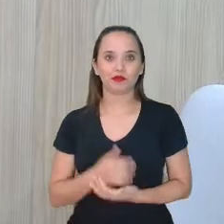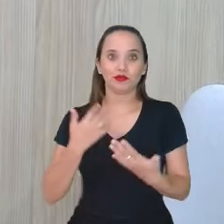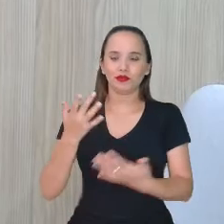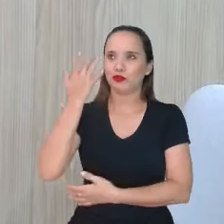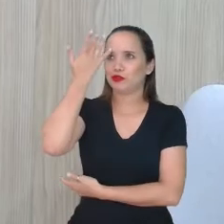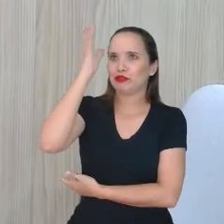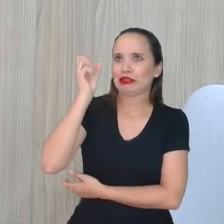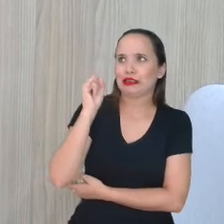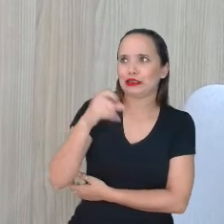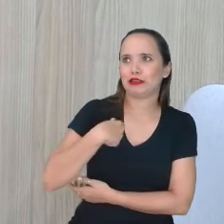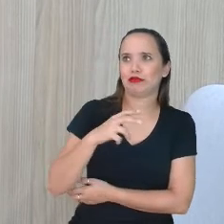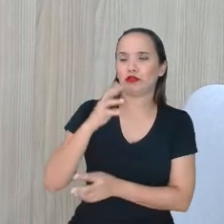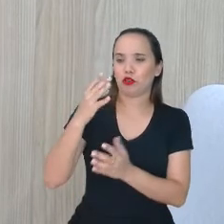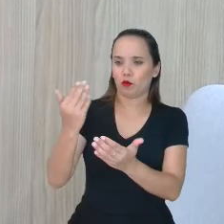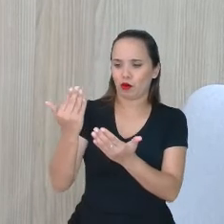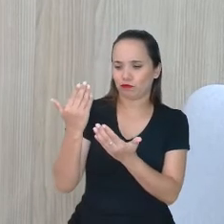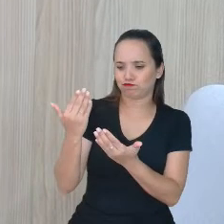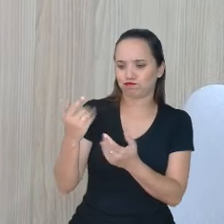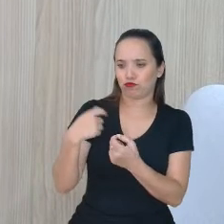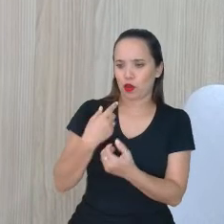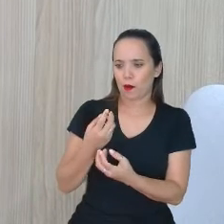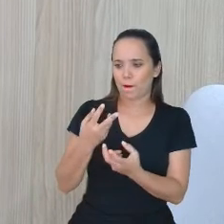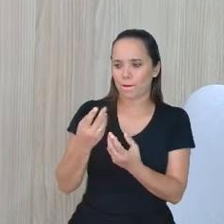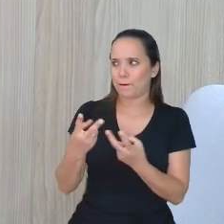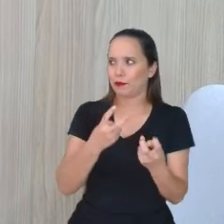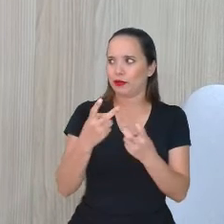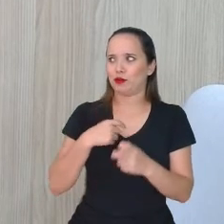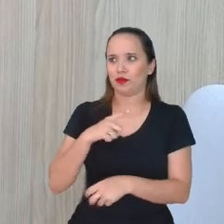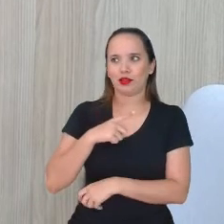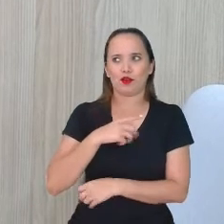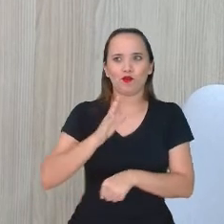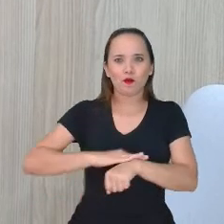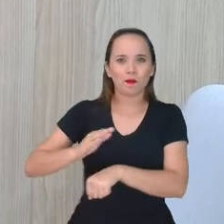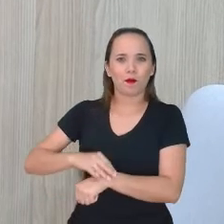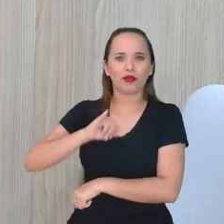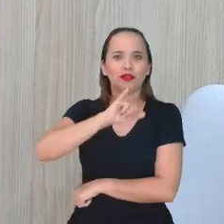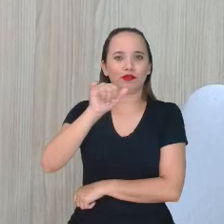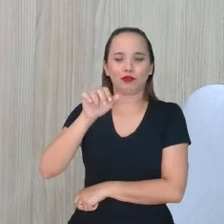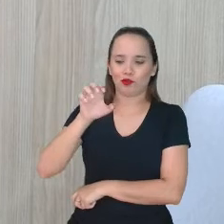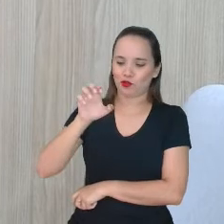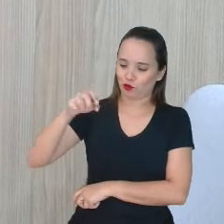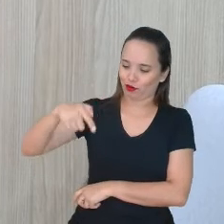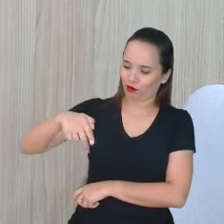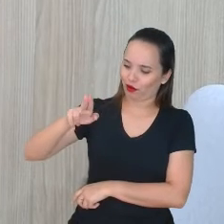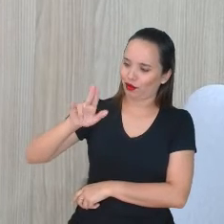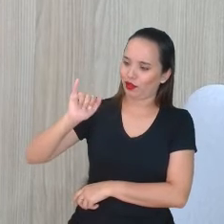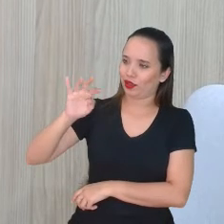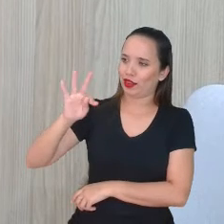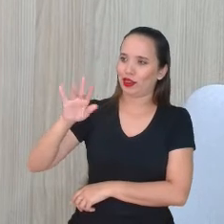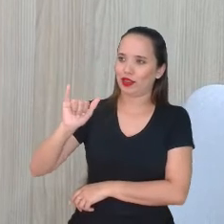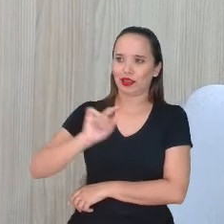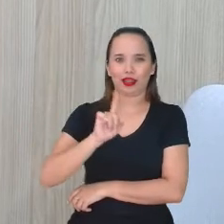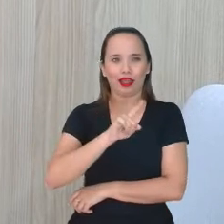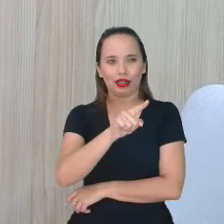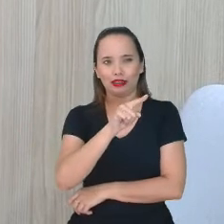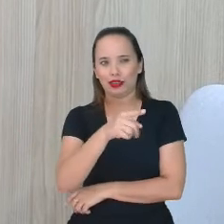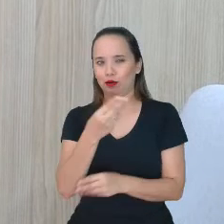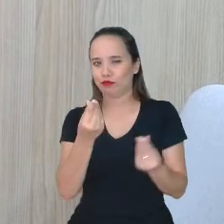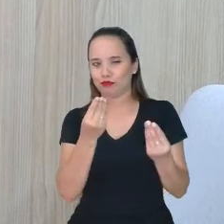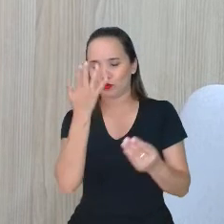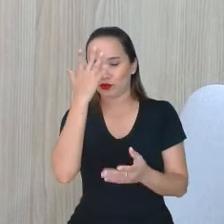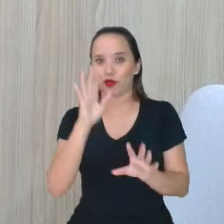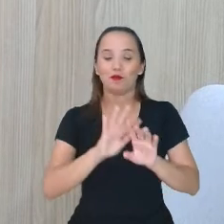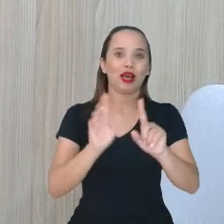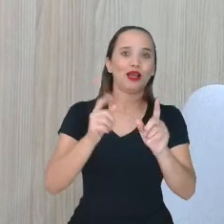foi reflexo meu, mas parece que rolou um momento Jequiti ali, enfim, né? Foi? Foi. Bom, pessoal do 9º ano, é